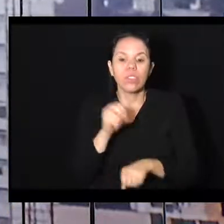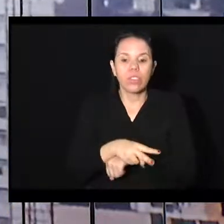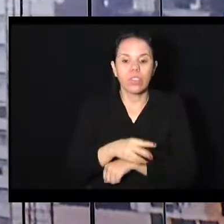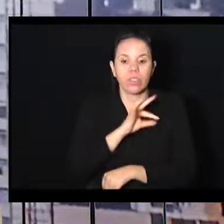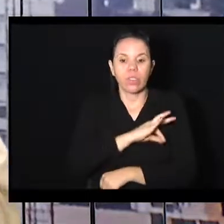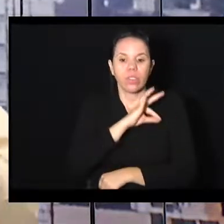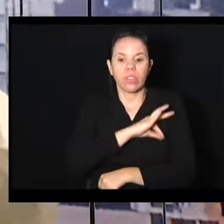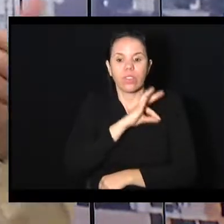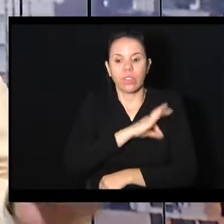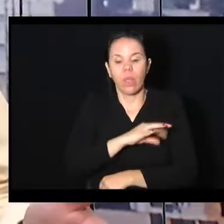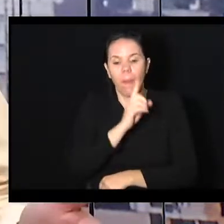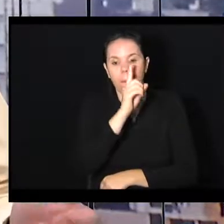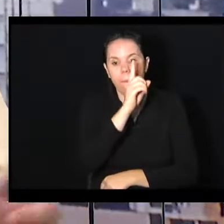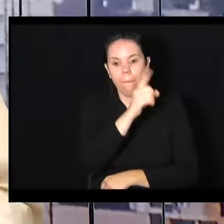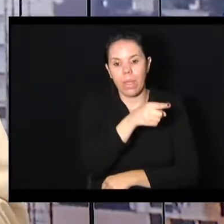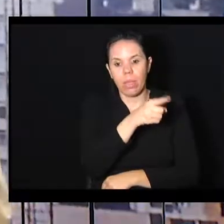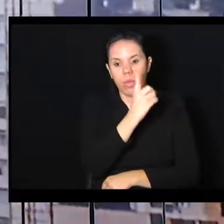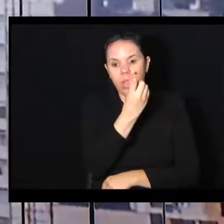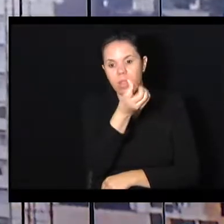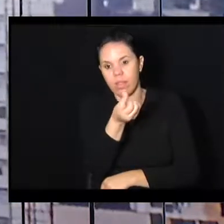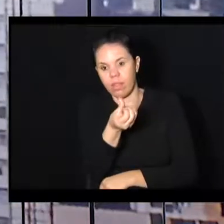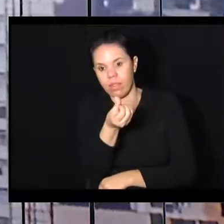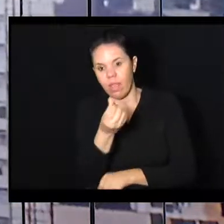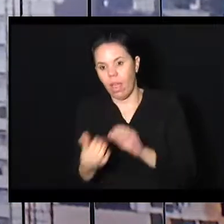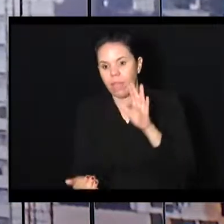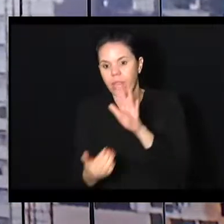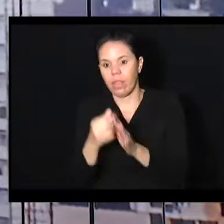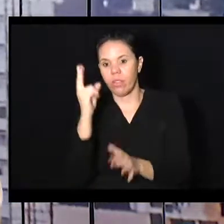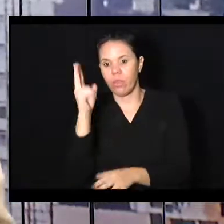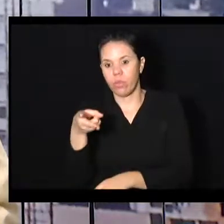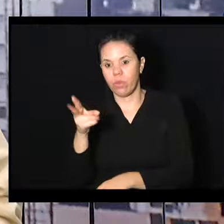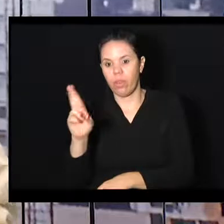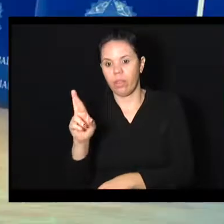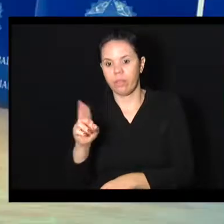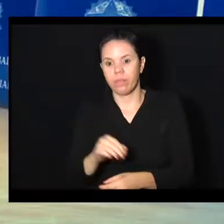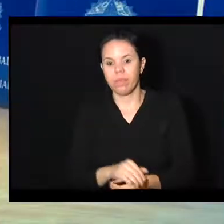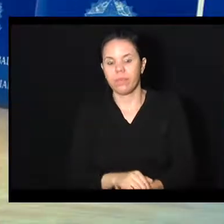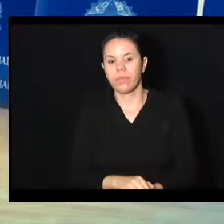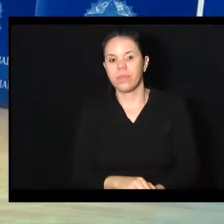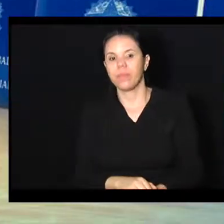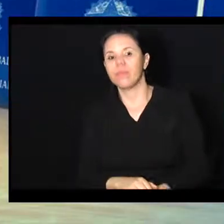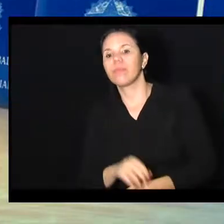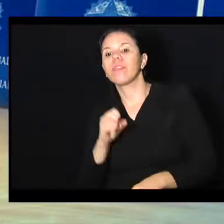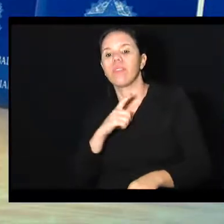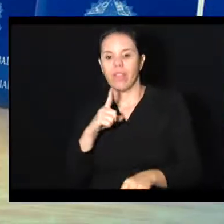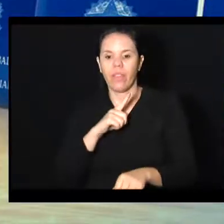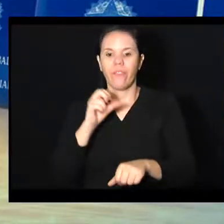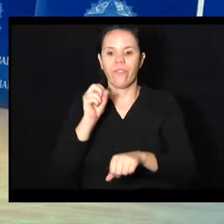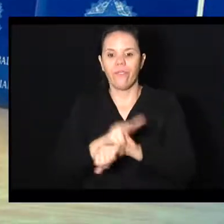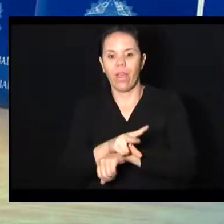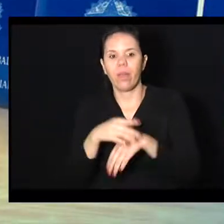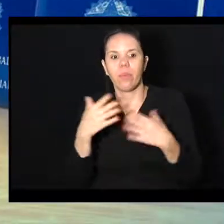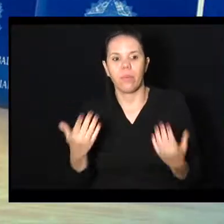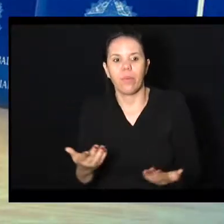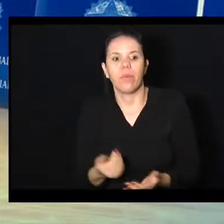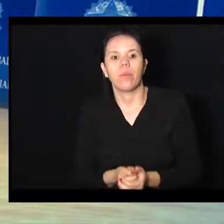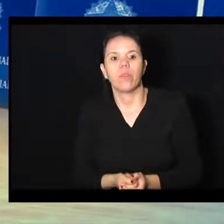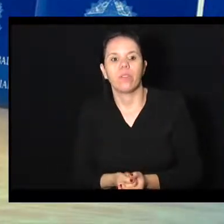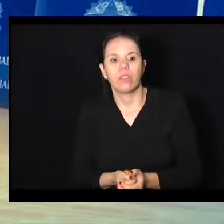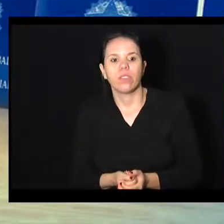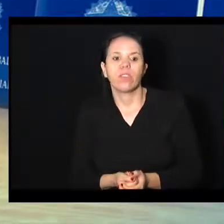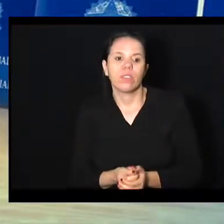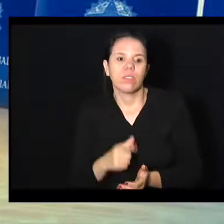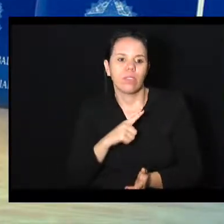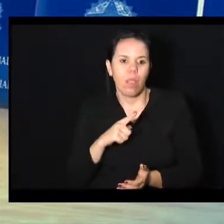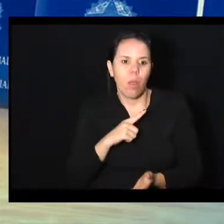que variam de R$ 1.016 a R$ 2.000. Olha só. Há vagas para agente de registro com